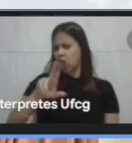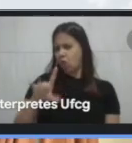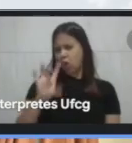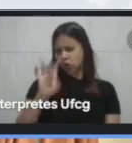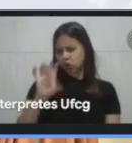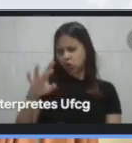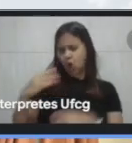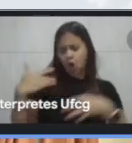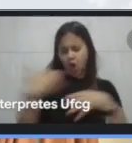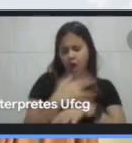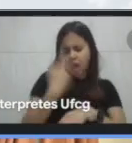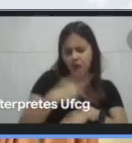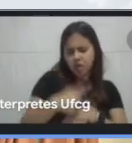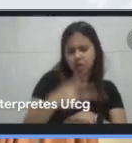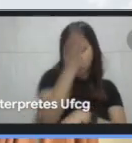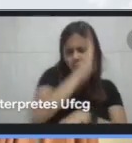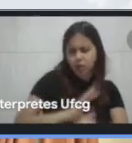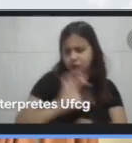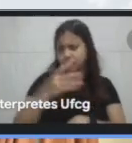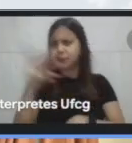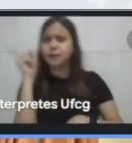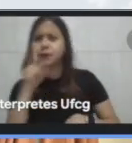zonas do Brasil ou dos Estados Unidos, por exemplo.